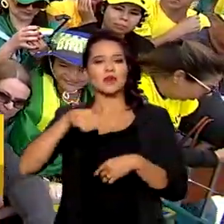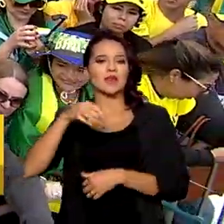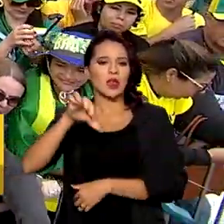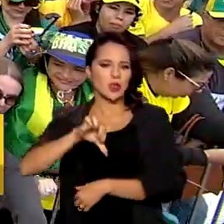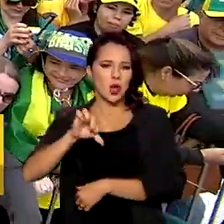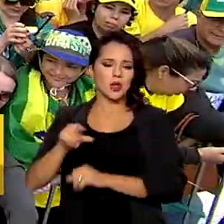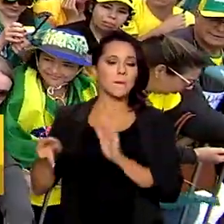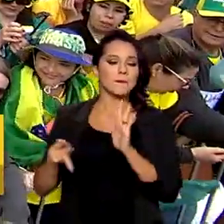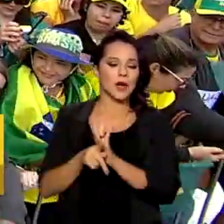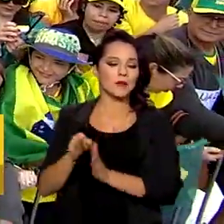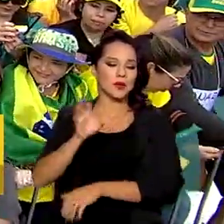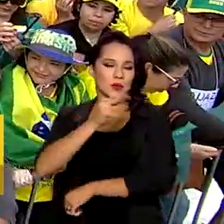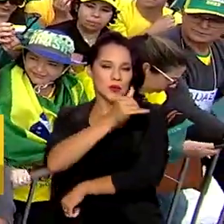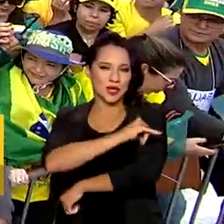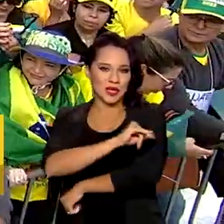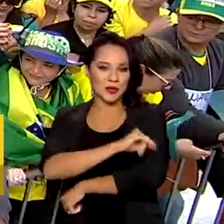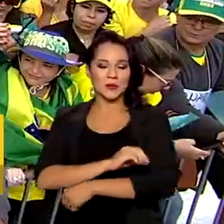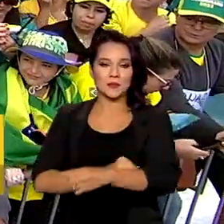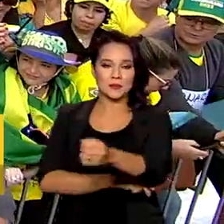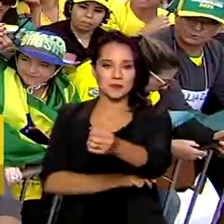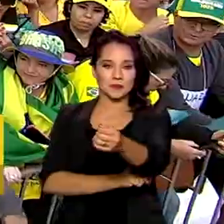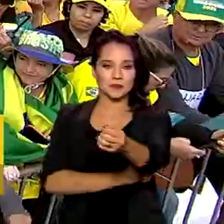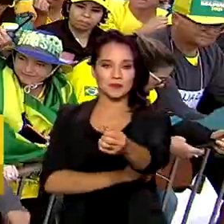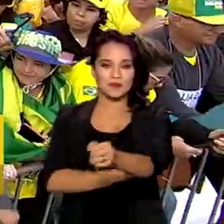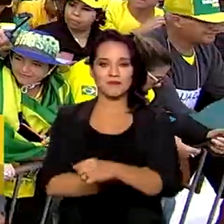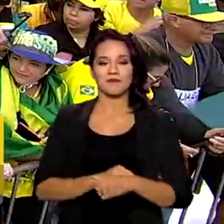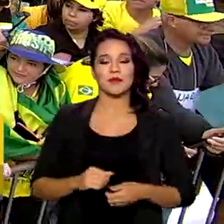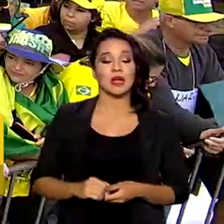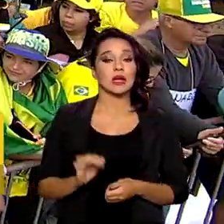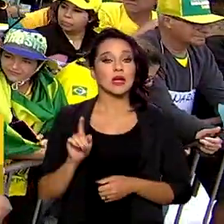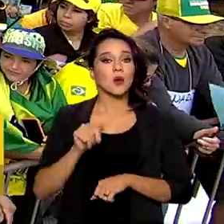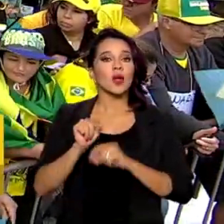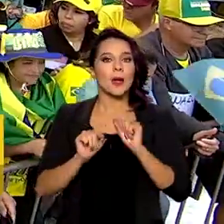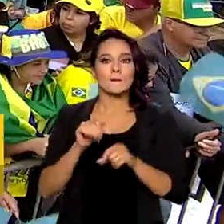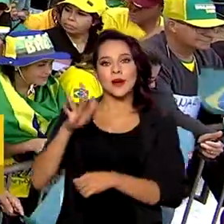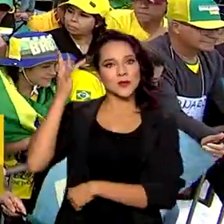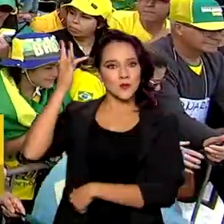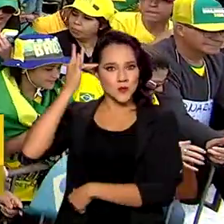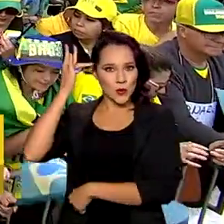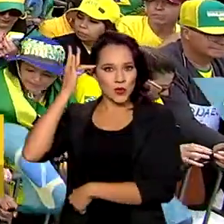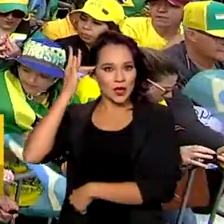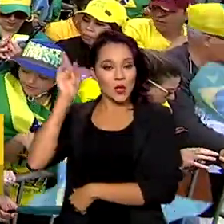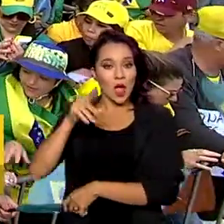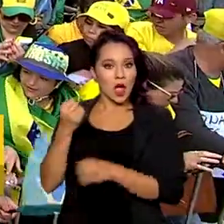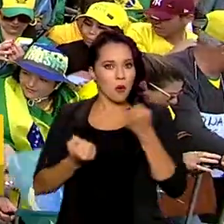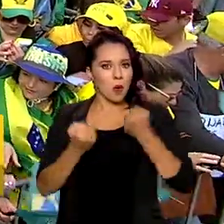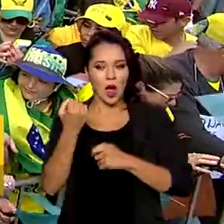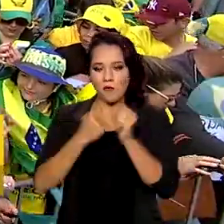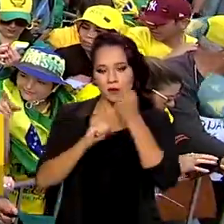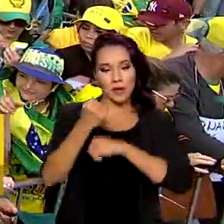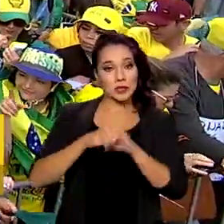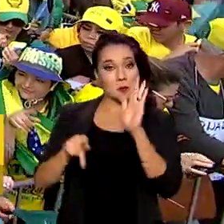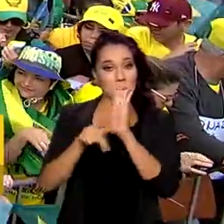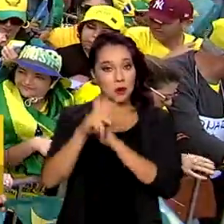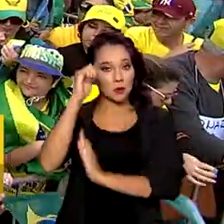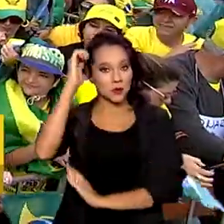localizada no Rio de Janeiro, com essa previsão futura também, tá certo? De modernização, é um carro de fabricação